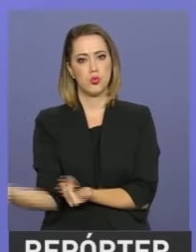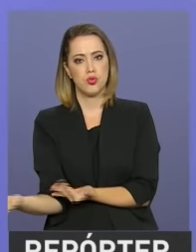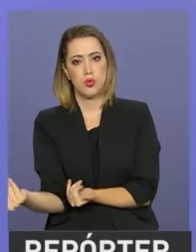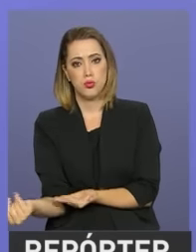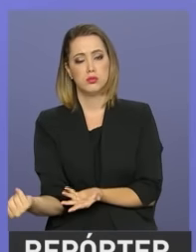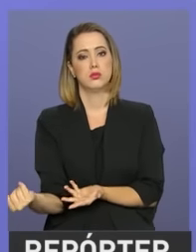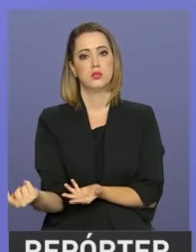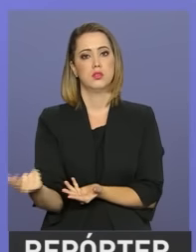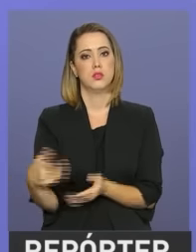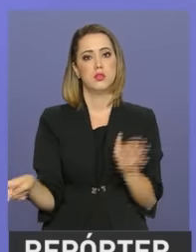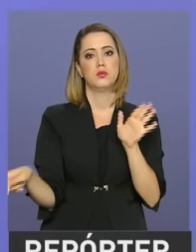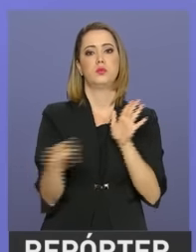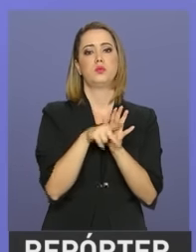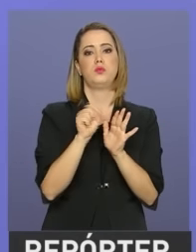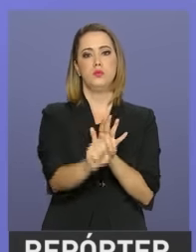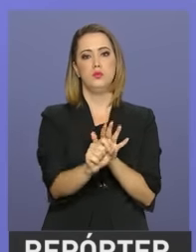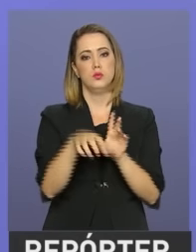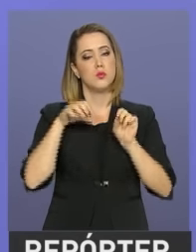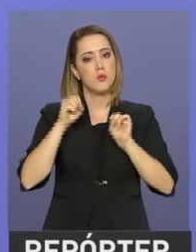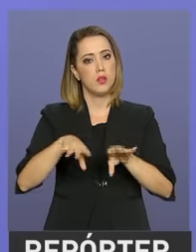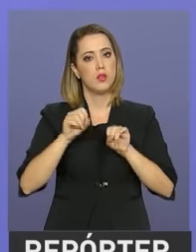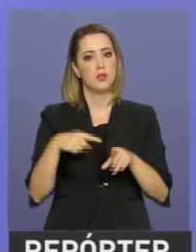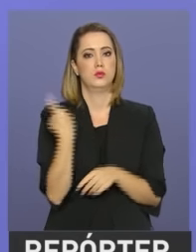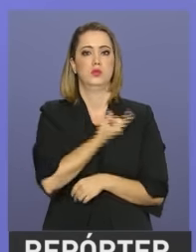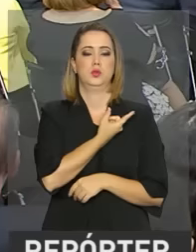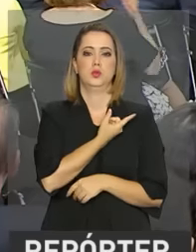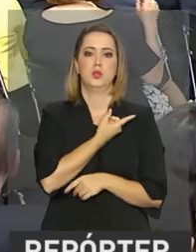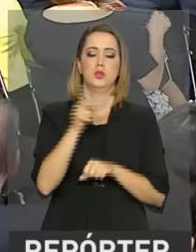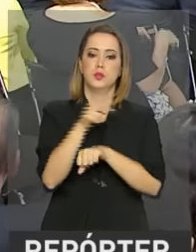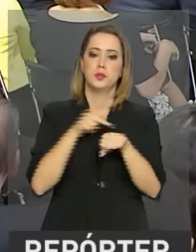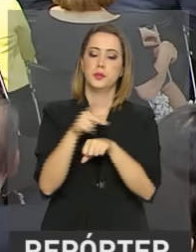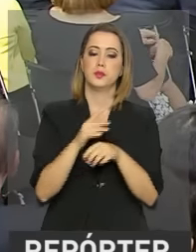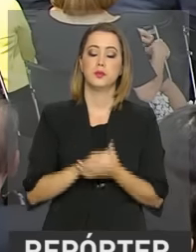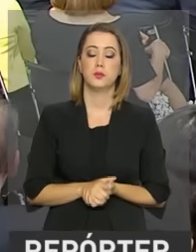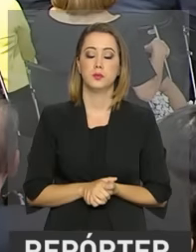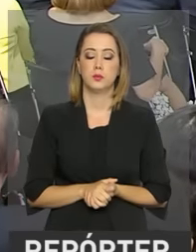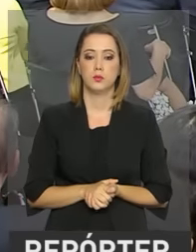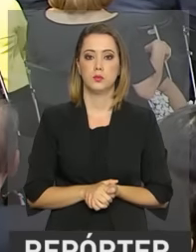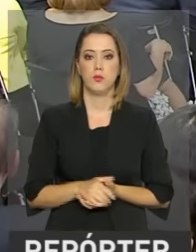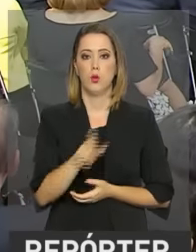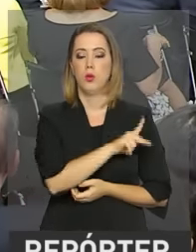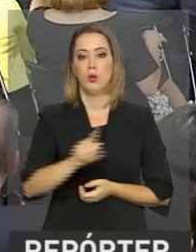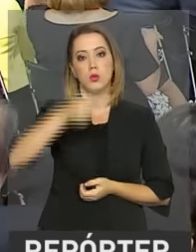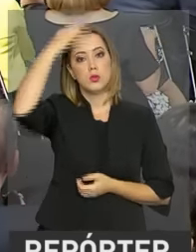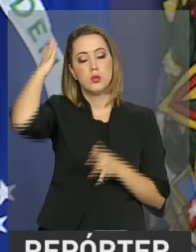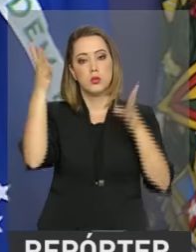jovens da própria educação no nosso país oente